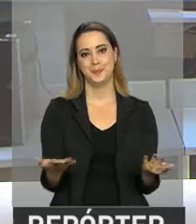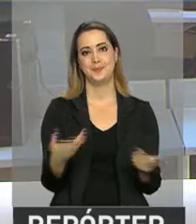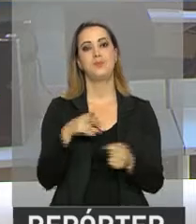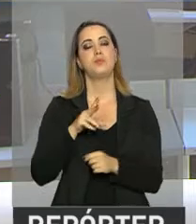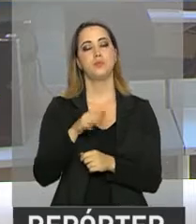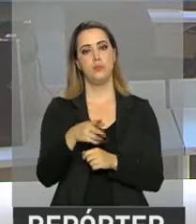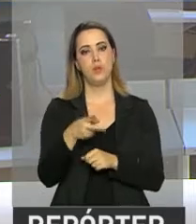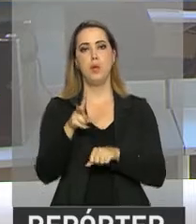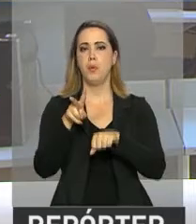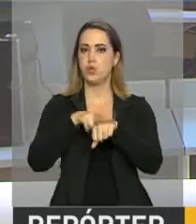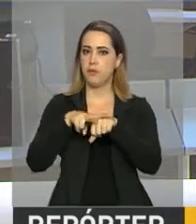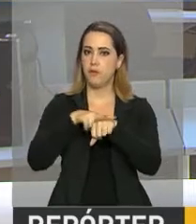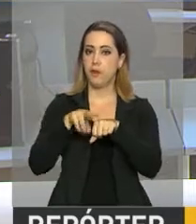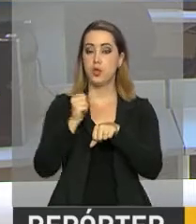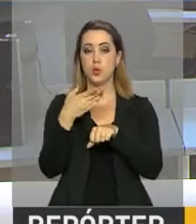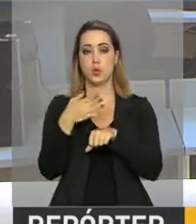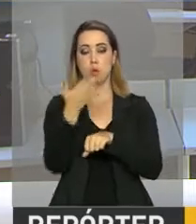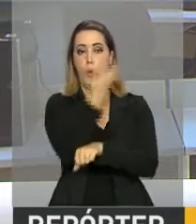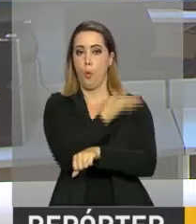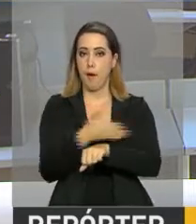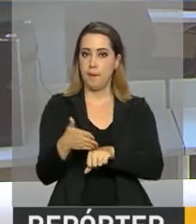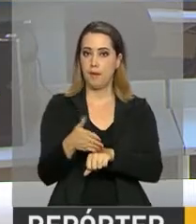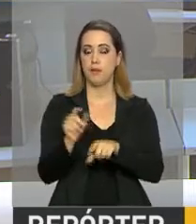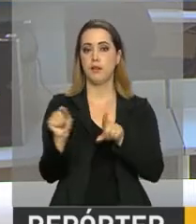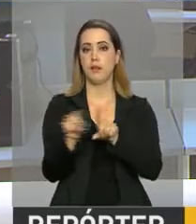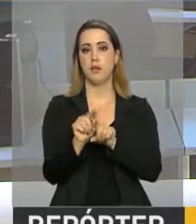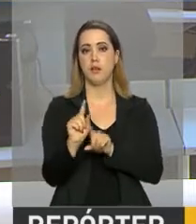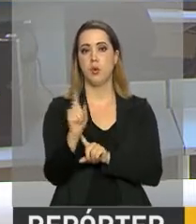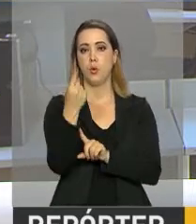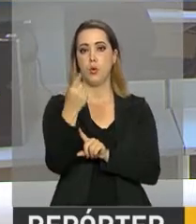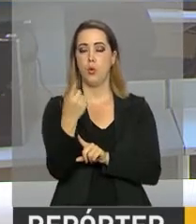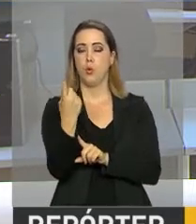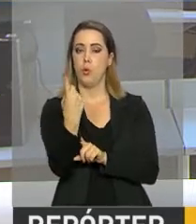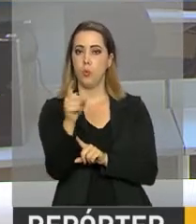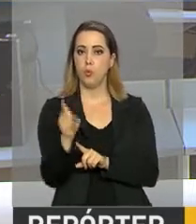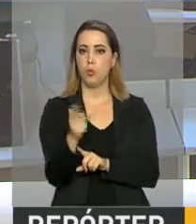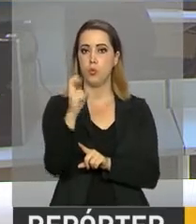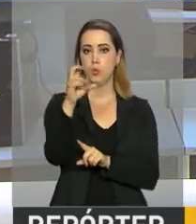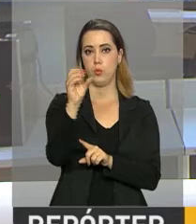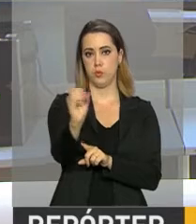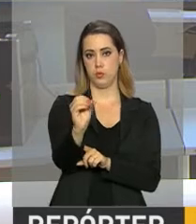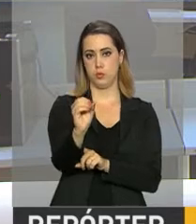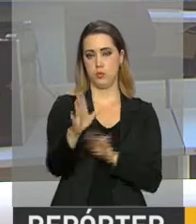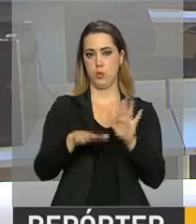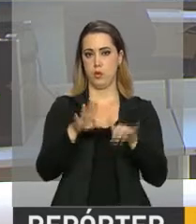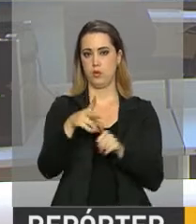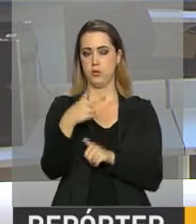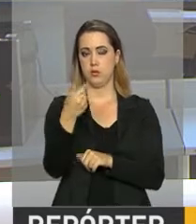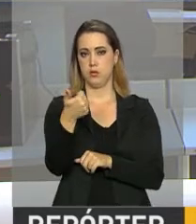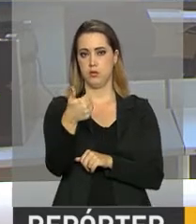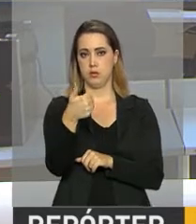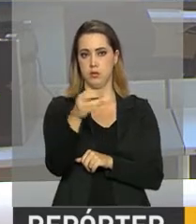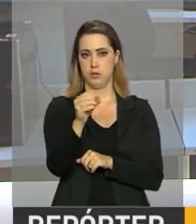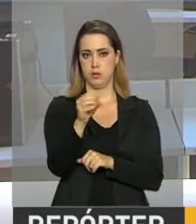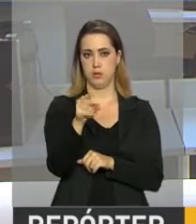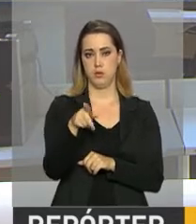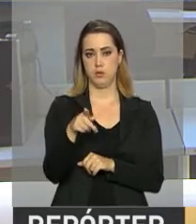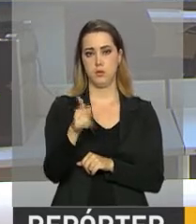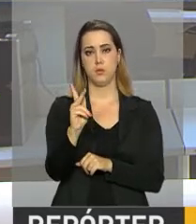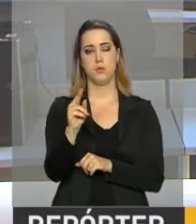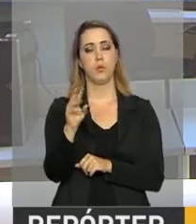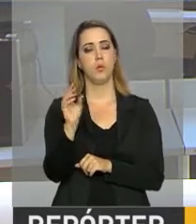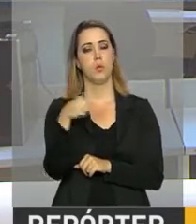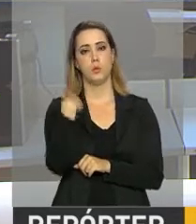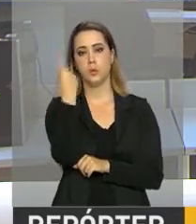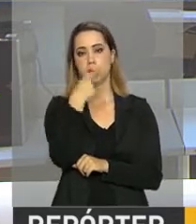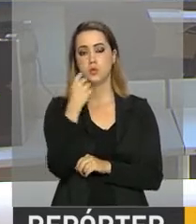verde ela pode ser amarela quando a tarifa tem acréscimo de 1 real e 50 centavos para cada 100 kilowatts hora ou vermelha quando pode